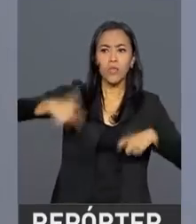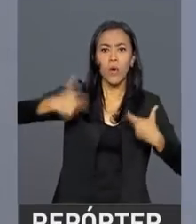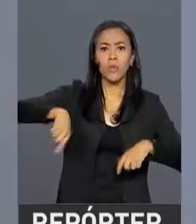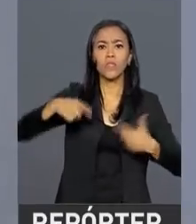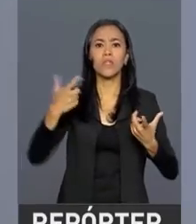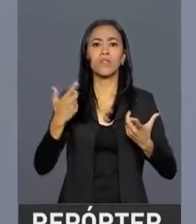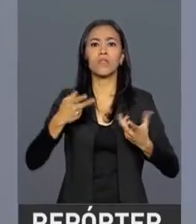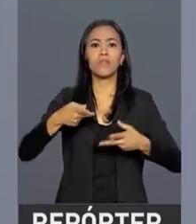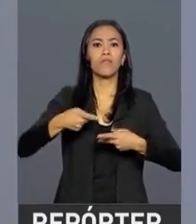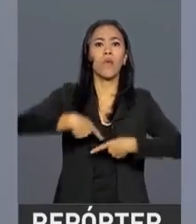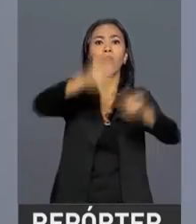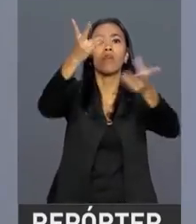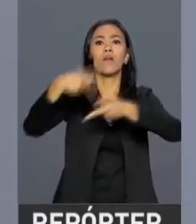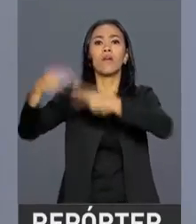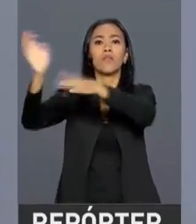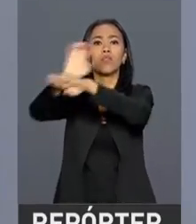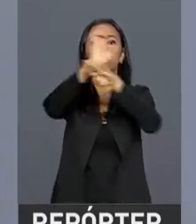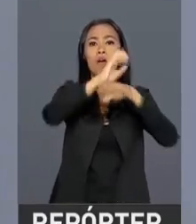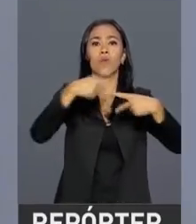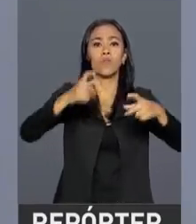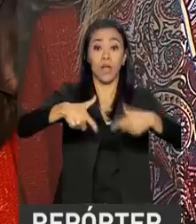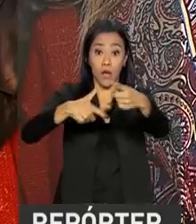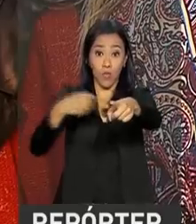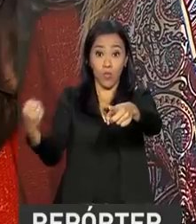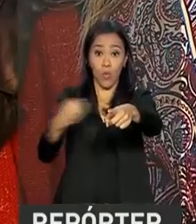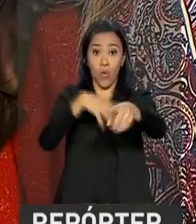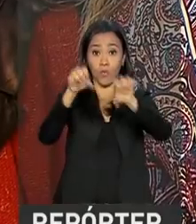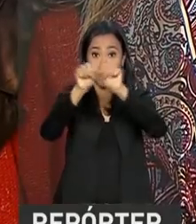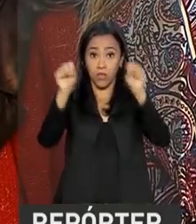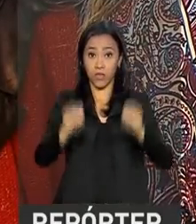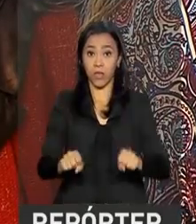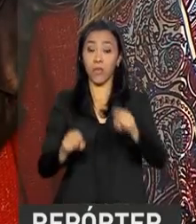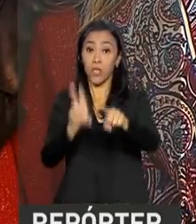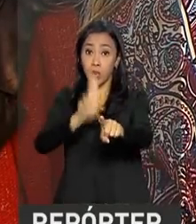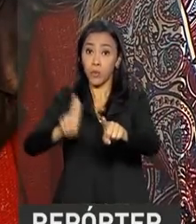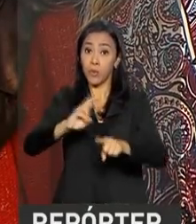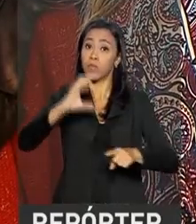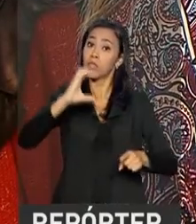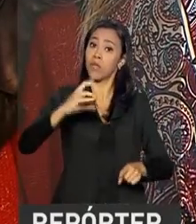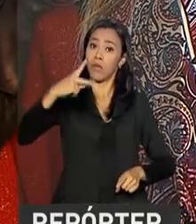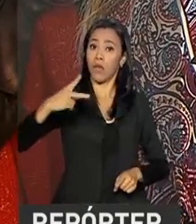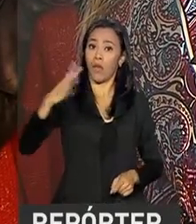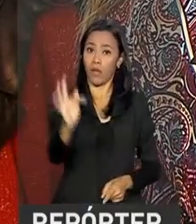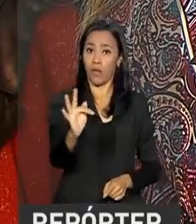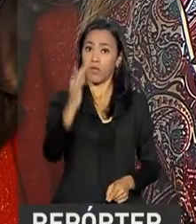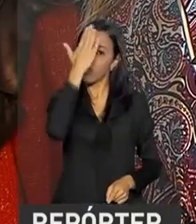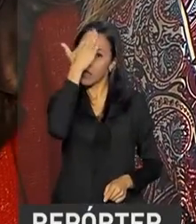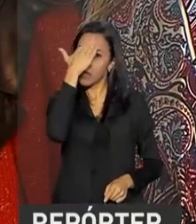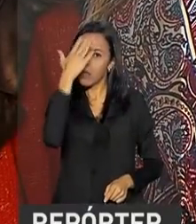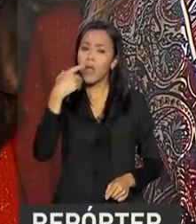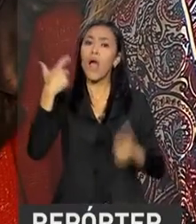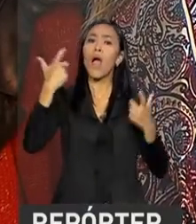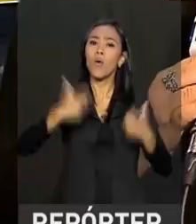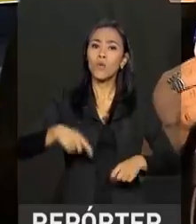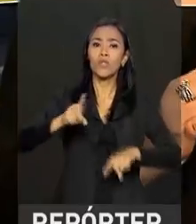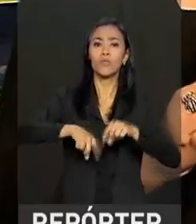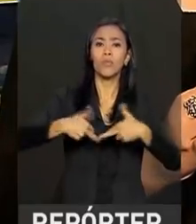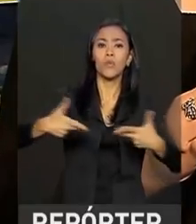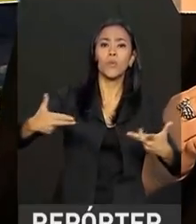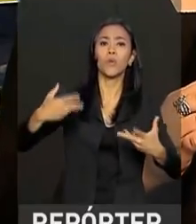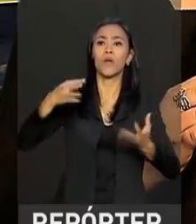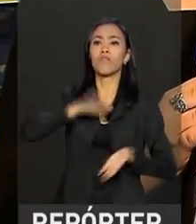problema os correios lançaram um novo sistema que usa o cpf para acompanhar a entrega do produto para